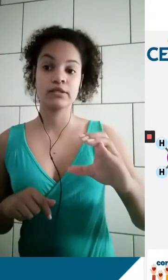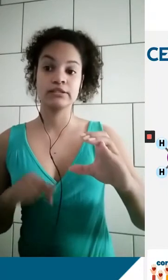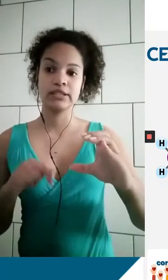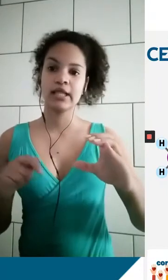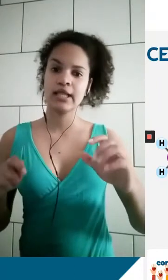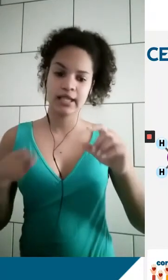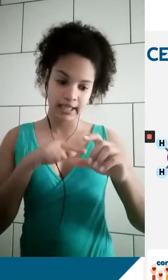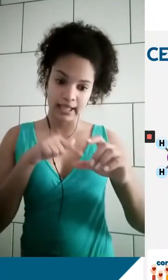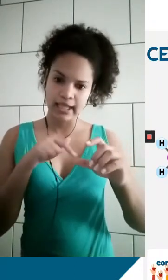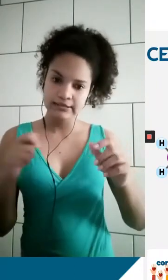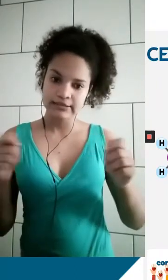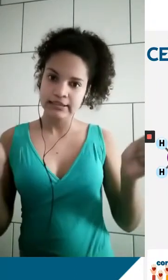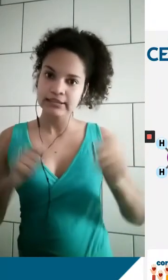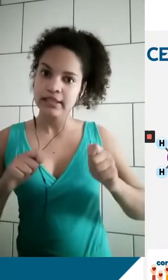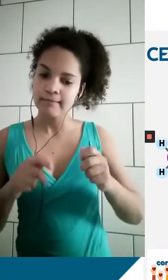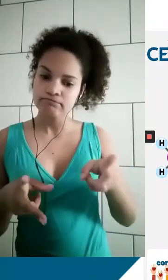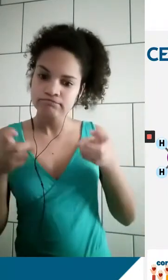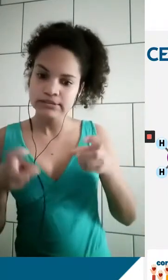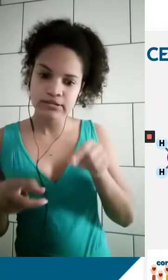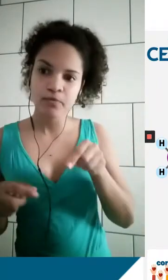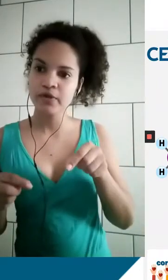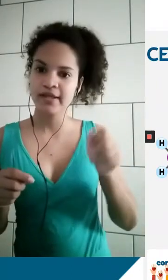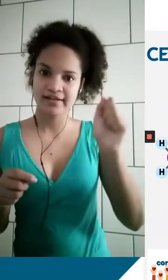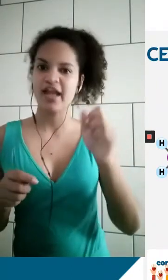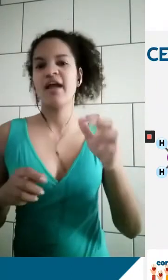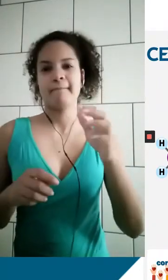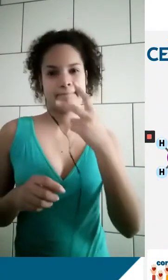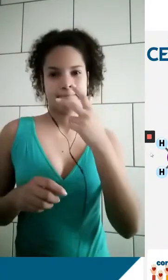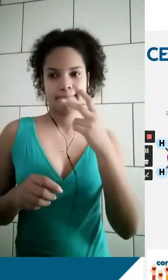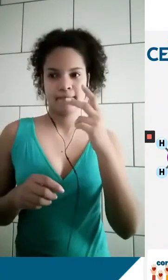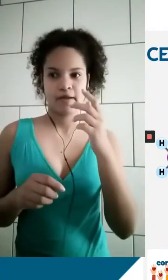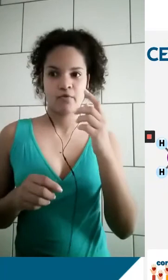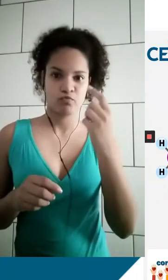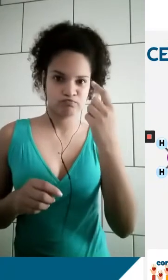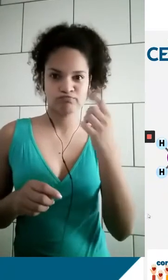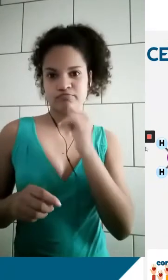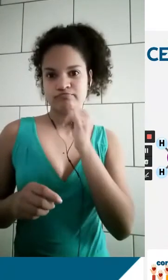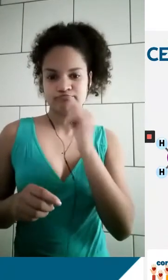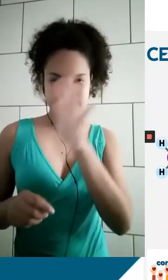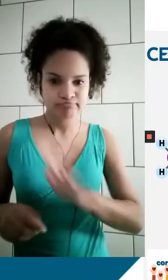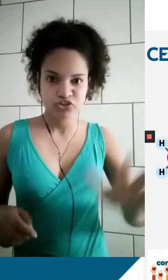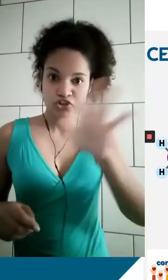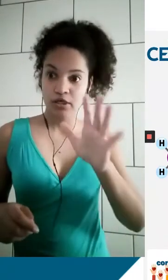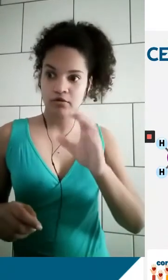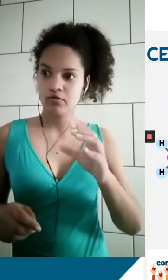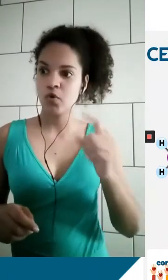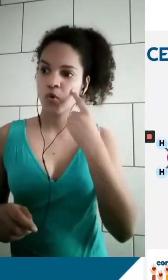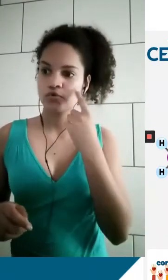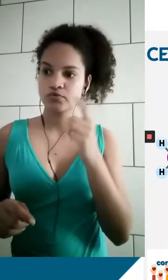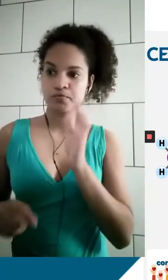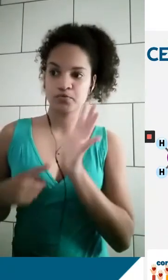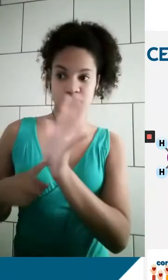sentido, vocês vão poder conseguir, a partir da observação dessa fórmula geral de um aminoácido, estou passando aqui a setinha